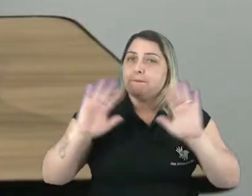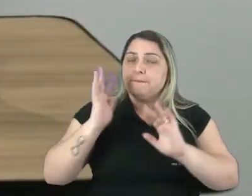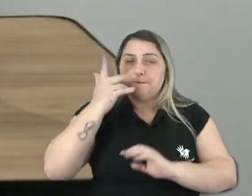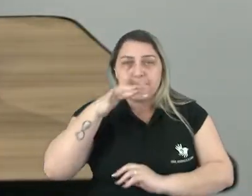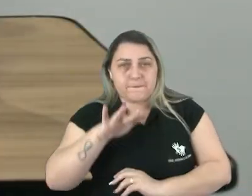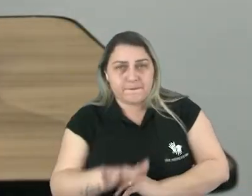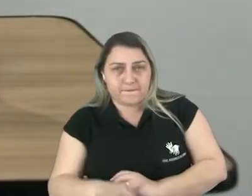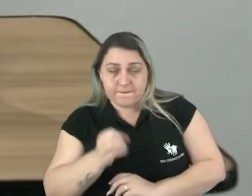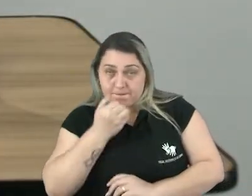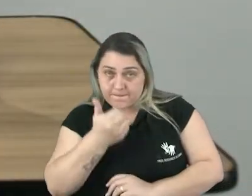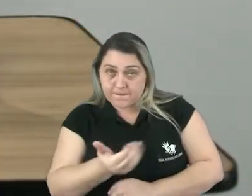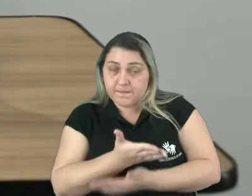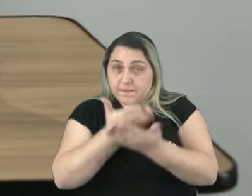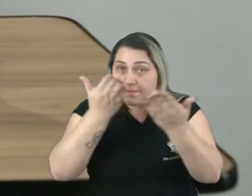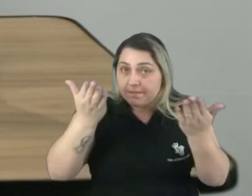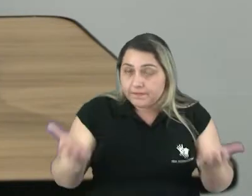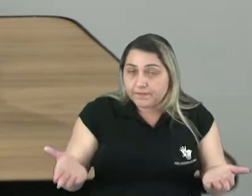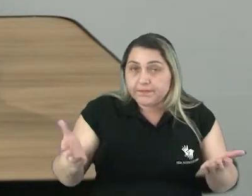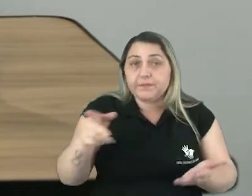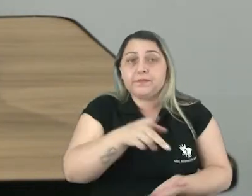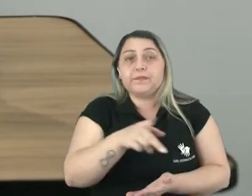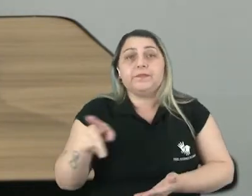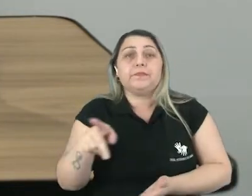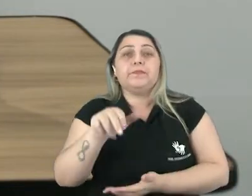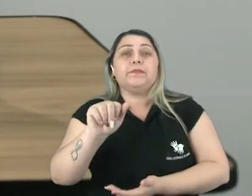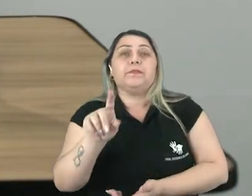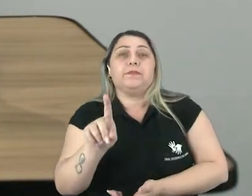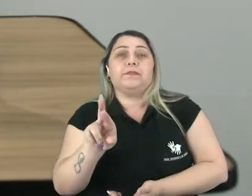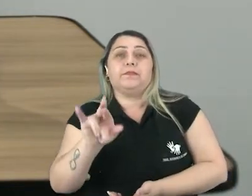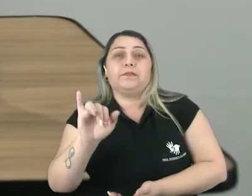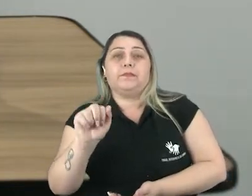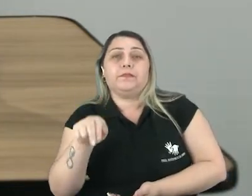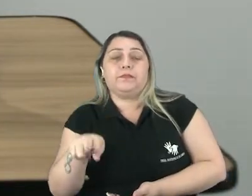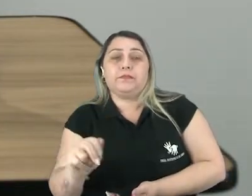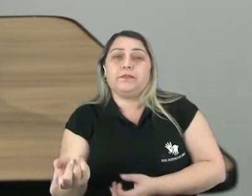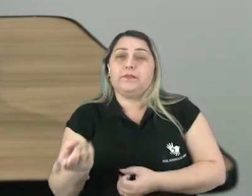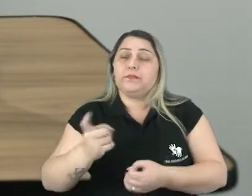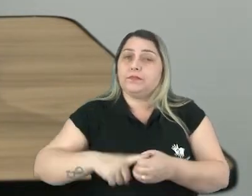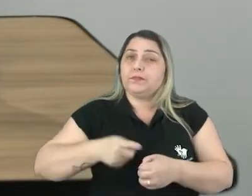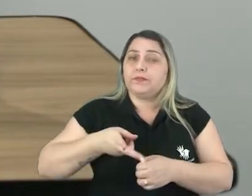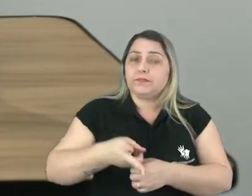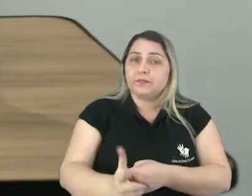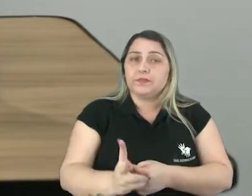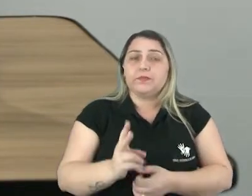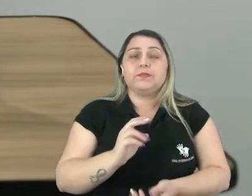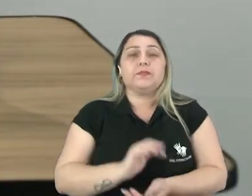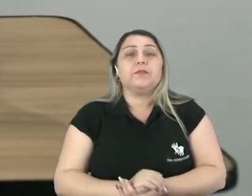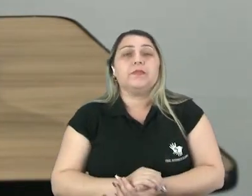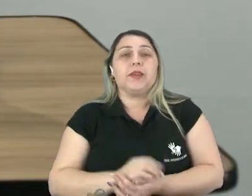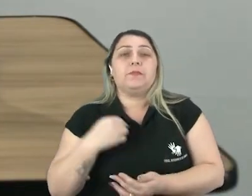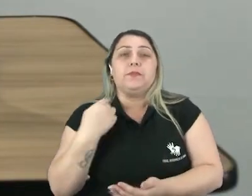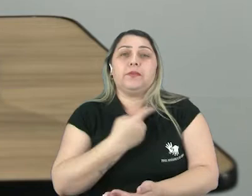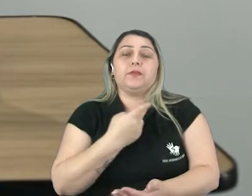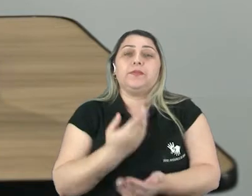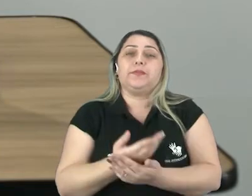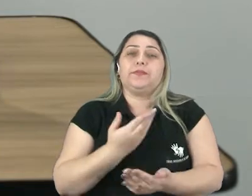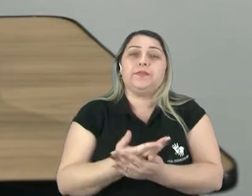Olá, crianças! Tudo bem com vocês? Sou a professora Adriana. Estou de volta para dar continuidade à nossa